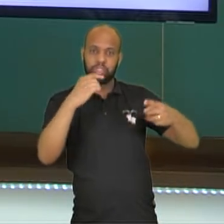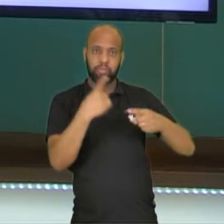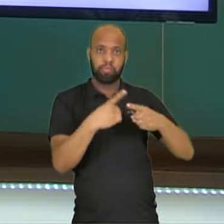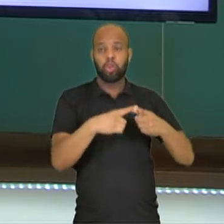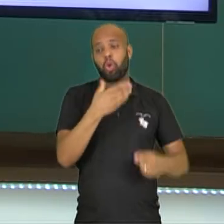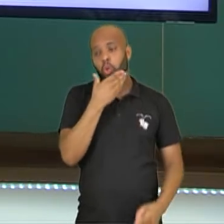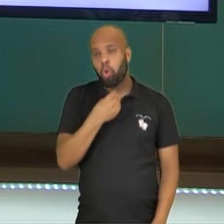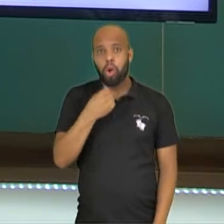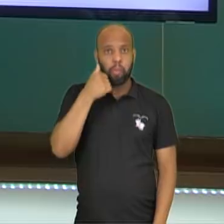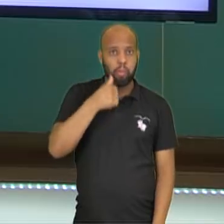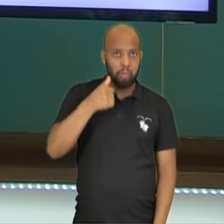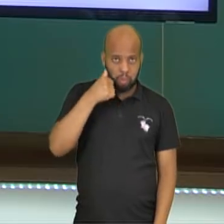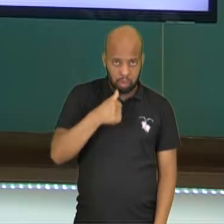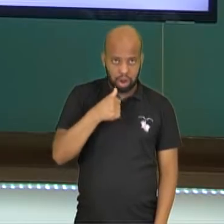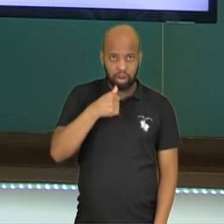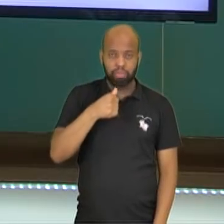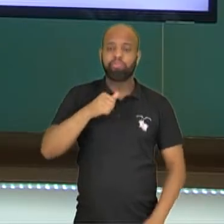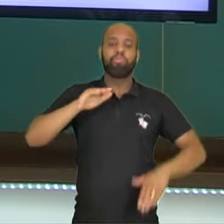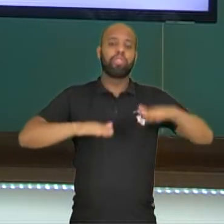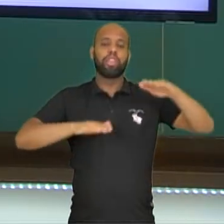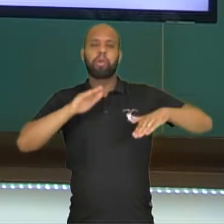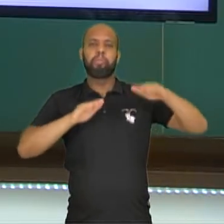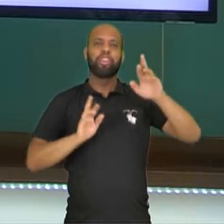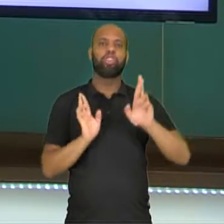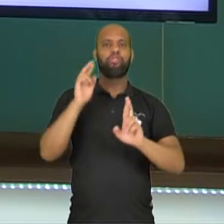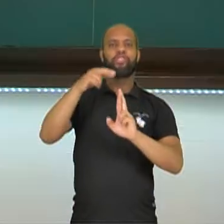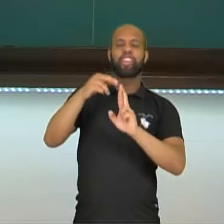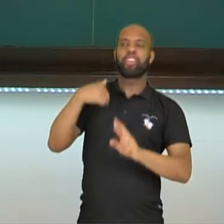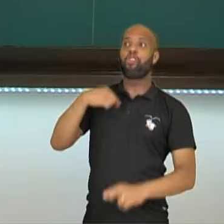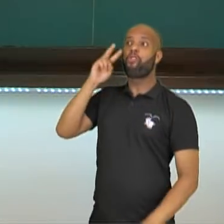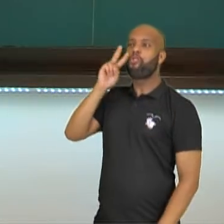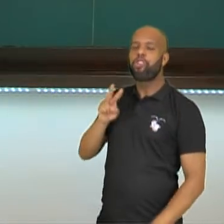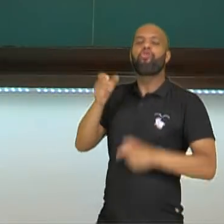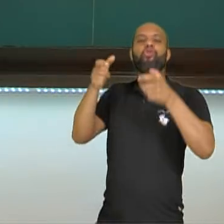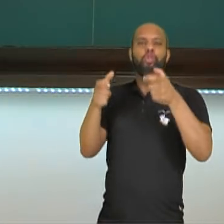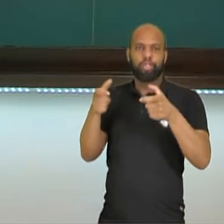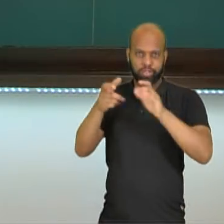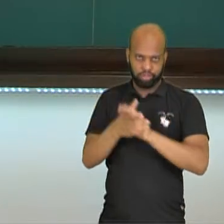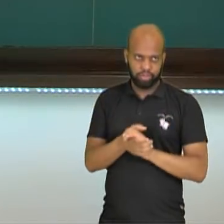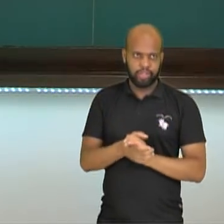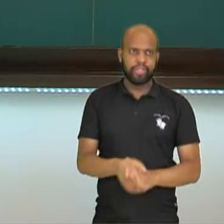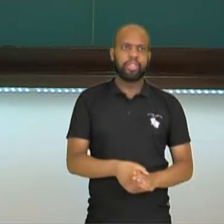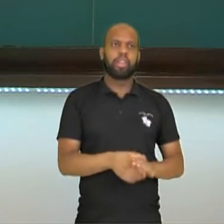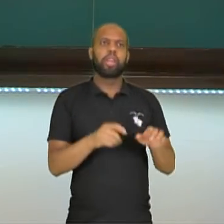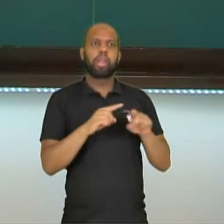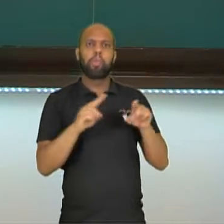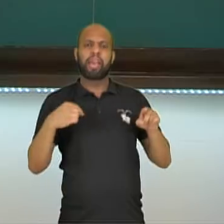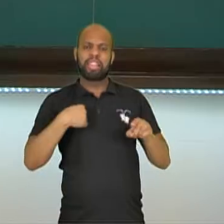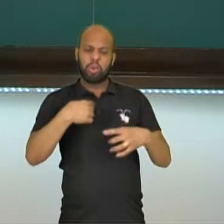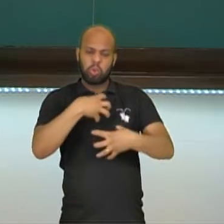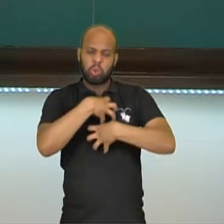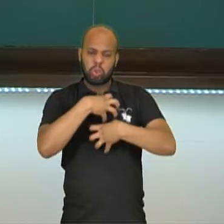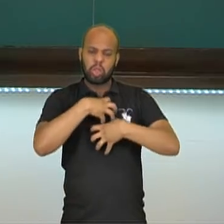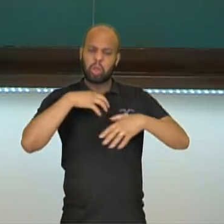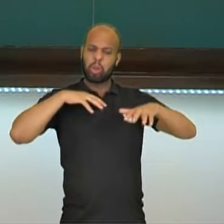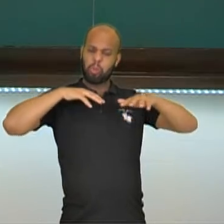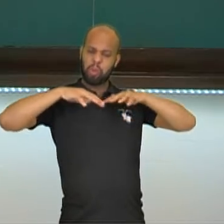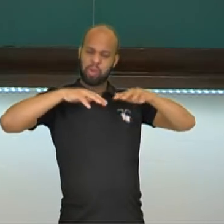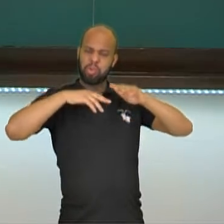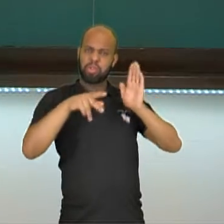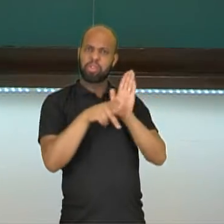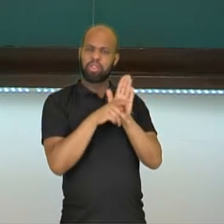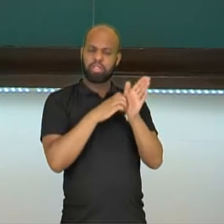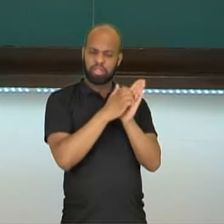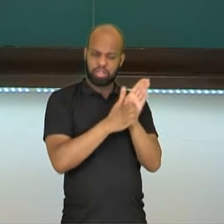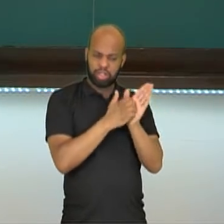homem quanto a mulher, dependendo do referencial. Aí você pode pensar assim, pô, professor, mas calma aí. Eu sinto o movimento do trem. Se o trem